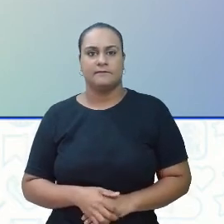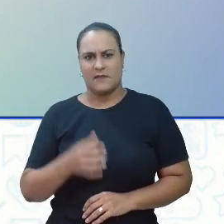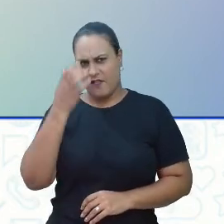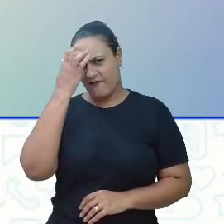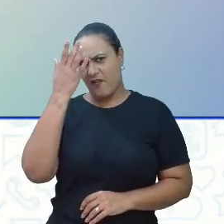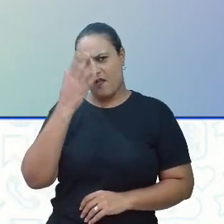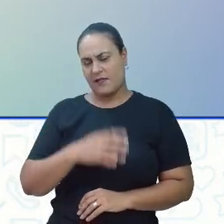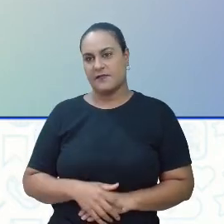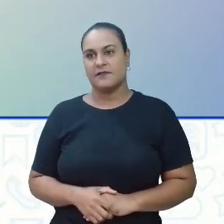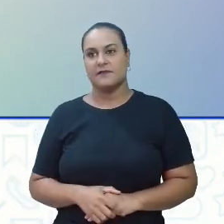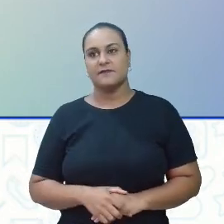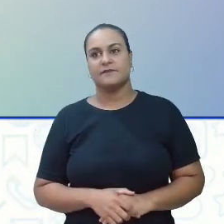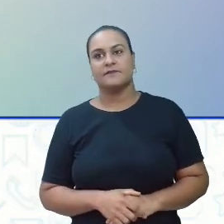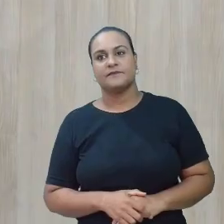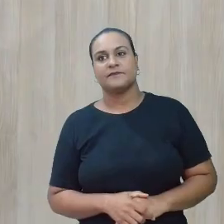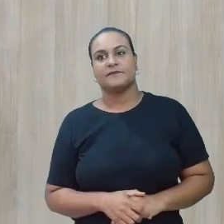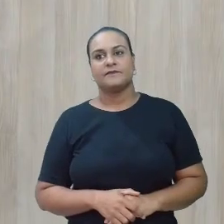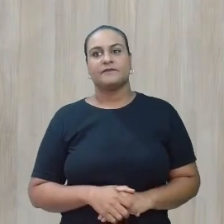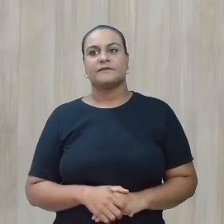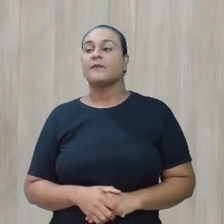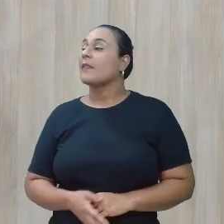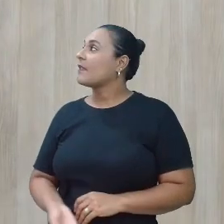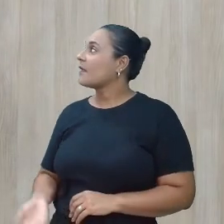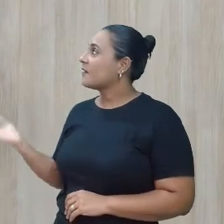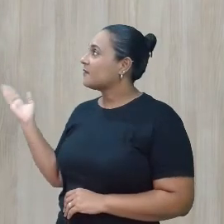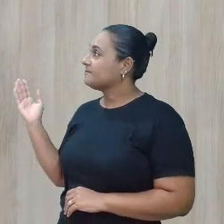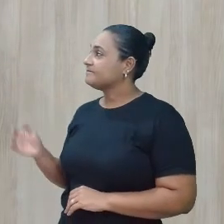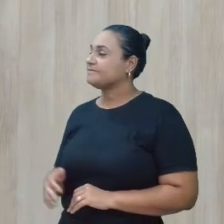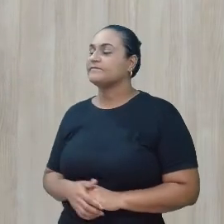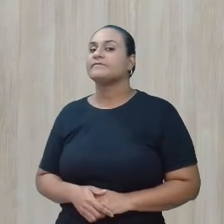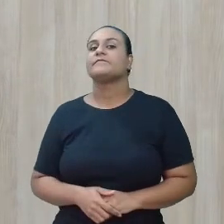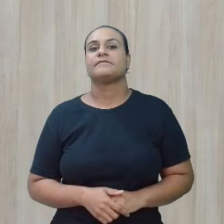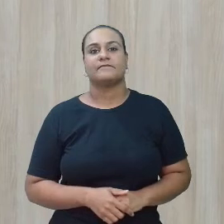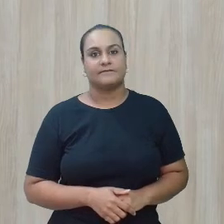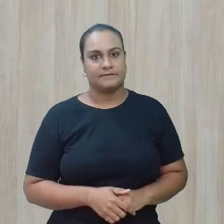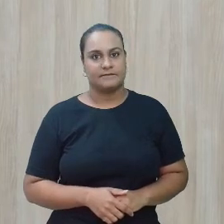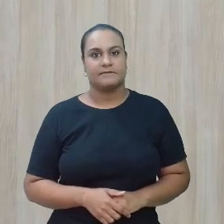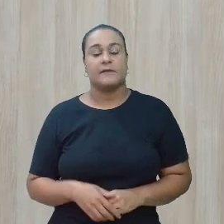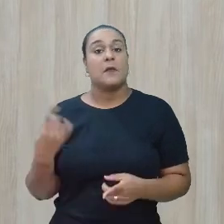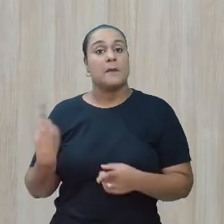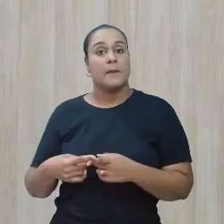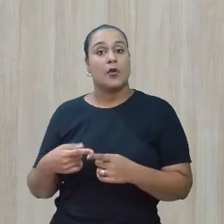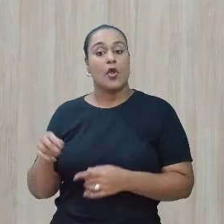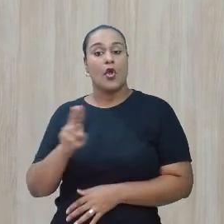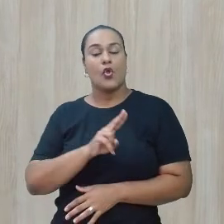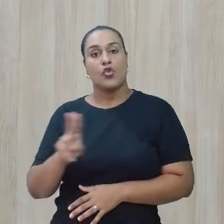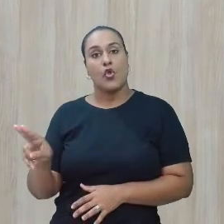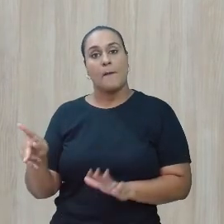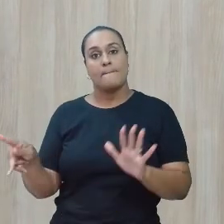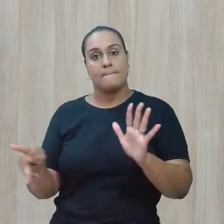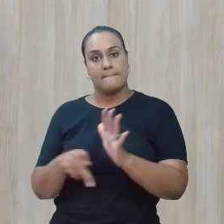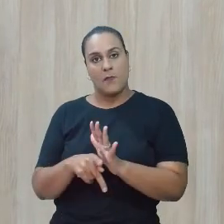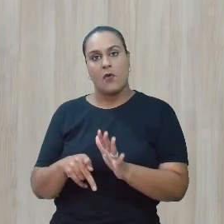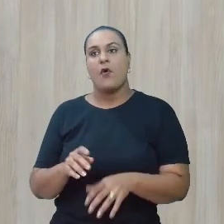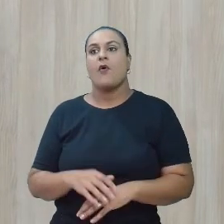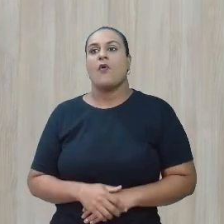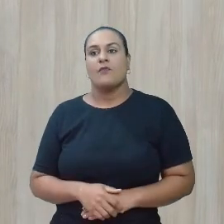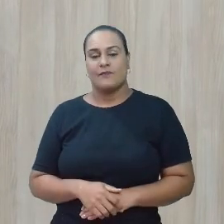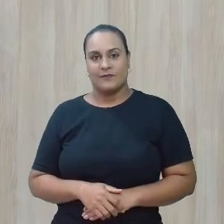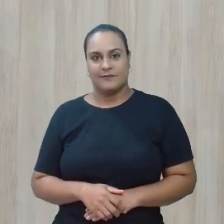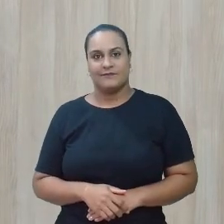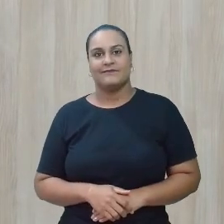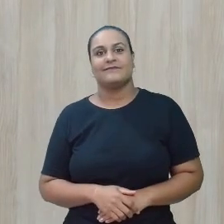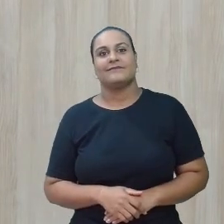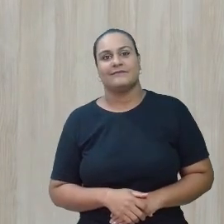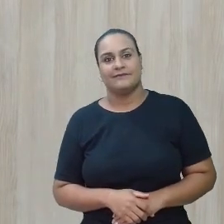fácil também, né? Coloquei aí com muito boazinha para vocês, é o Thiago Miller, porque é um nome próprio importado, tá certo?